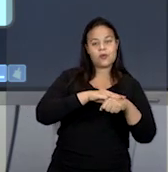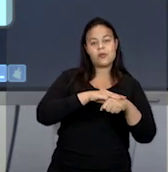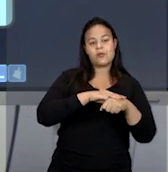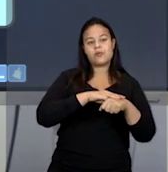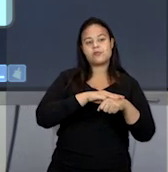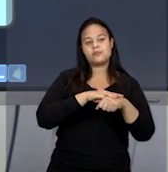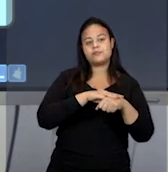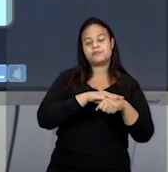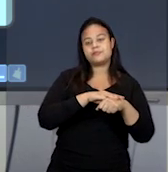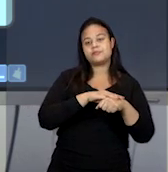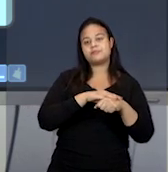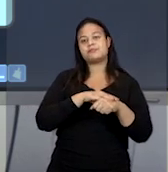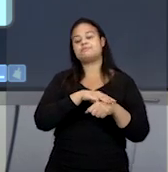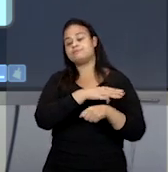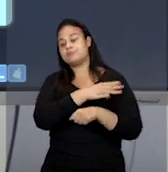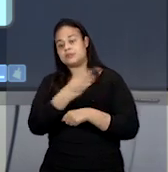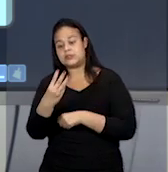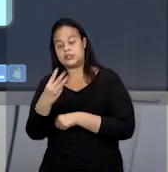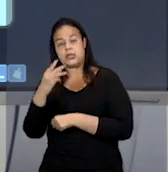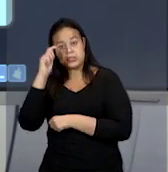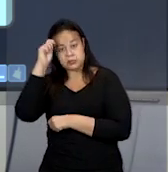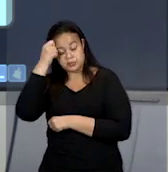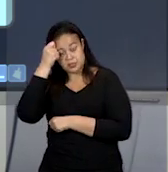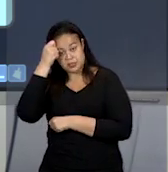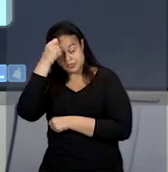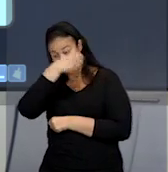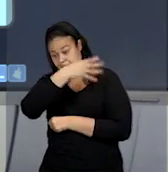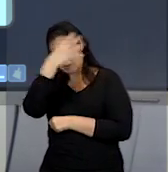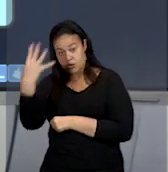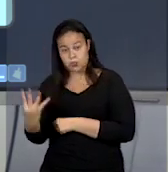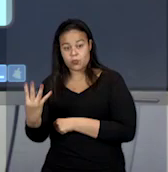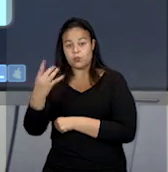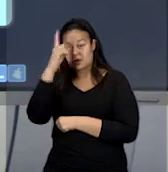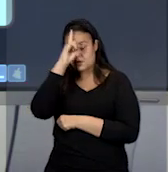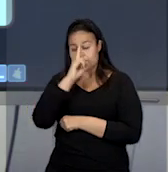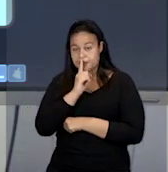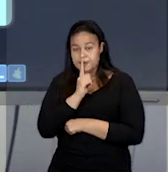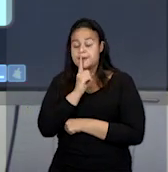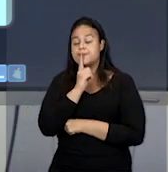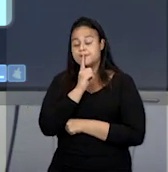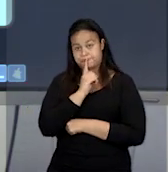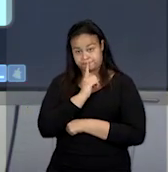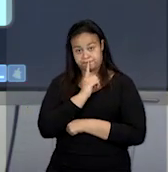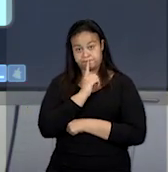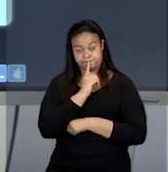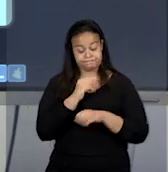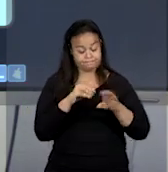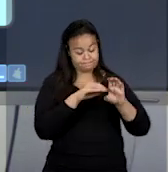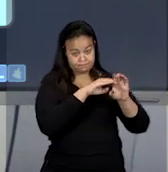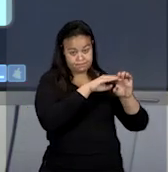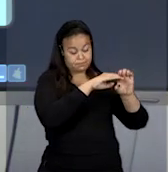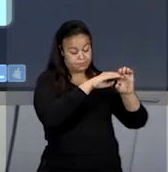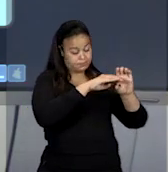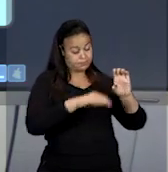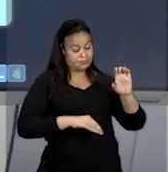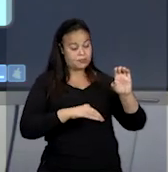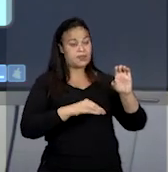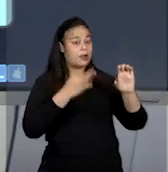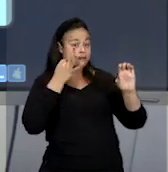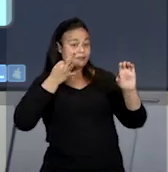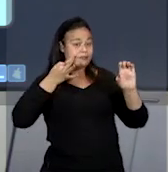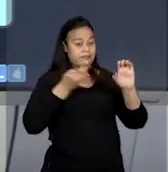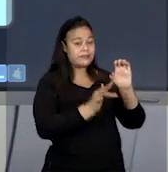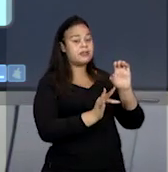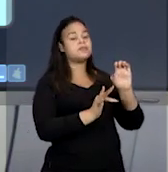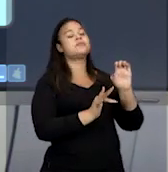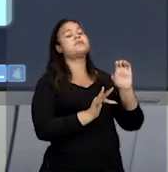3 preto para 4 amarelos. Então, uma proporção fenotípica